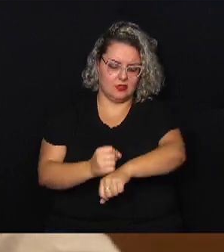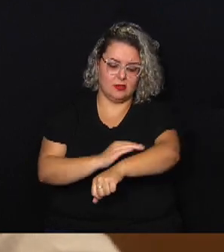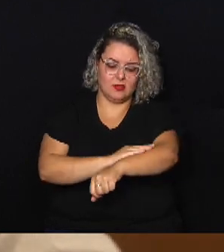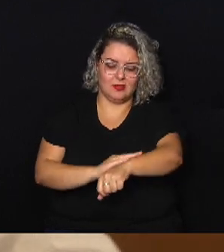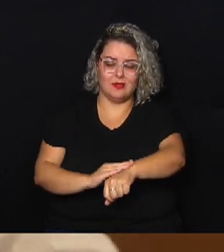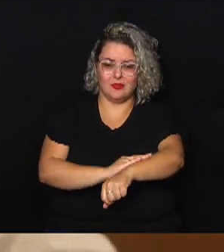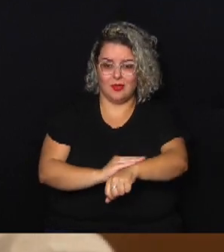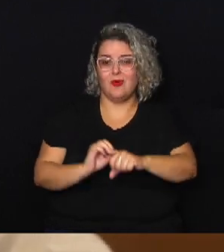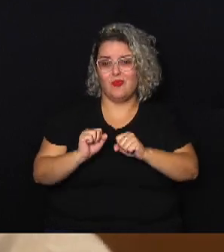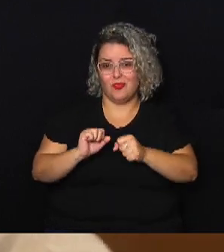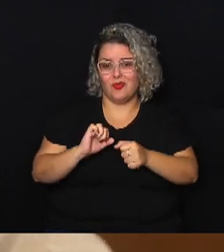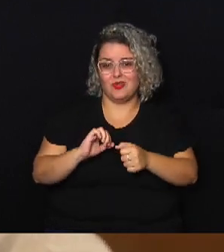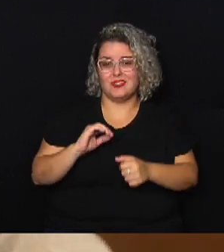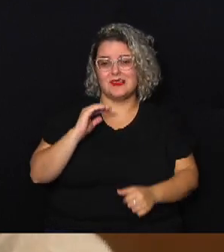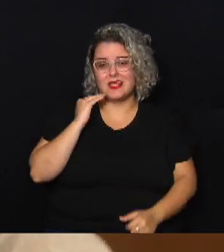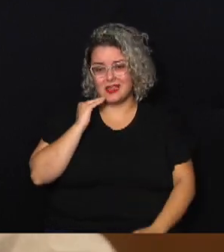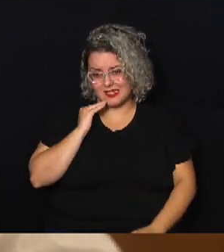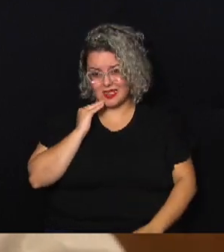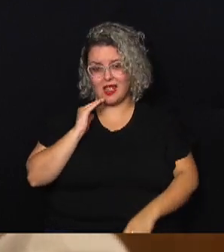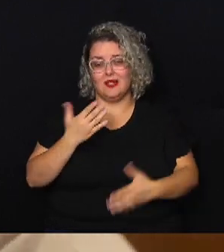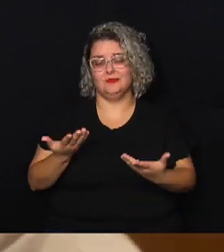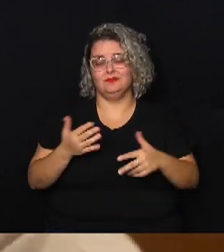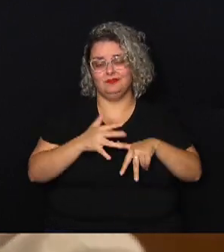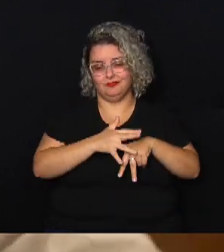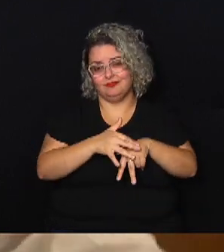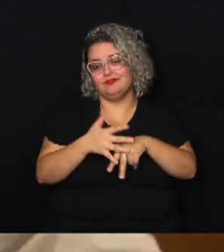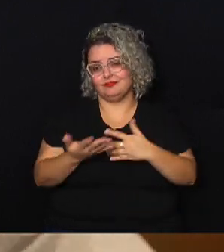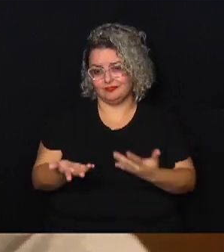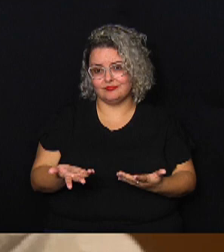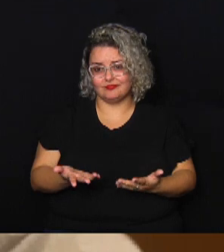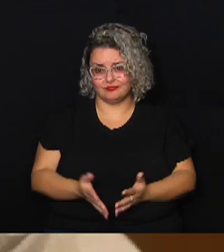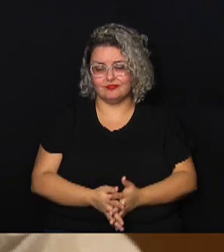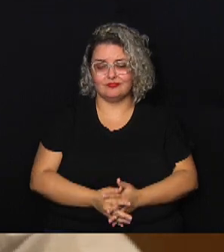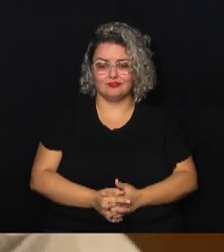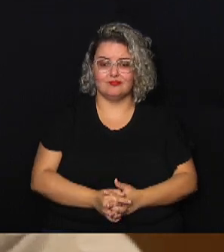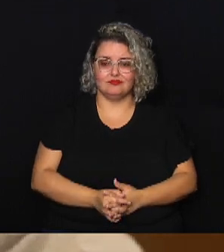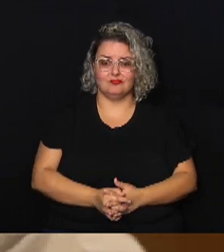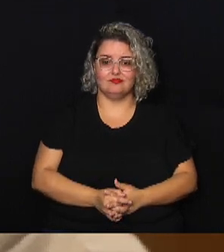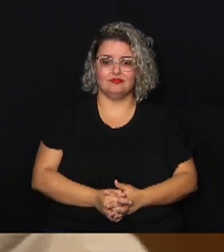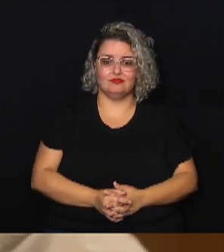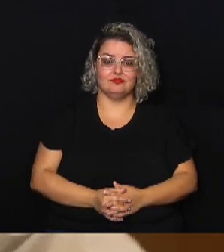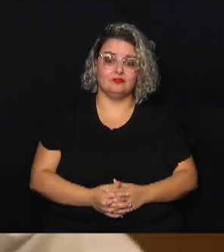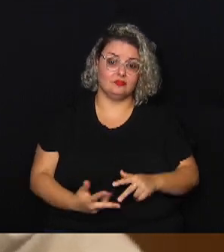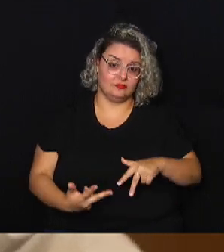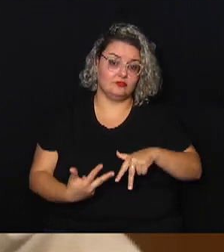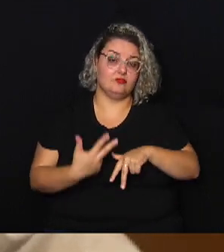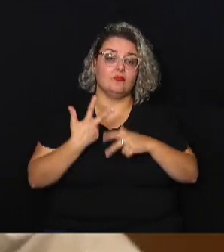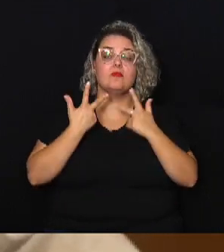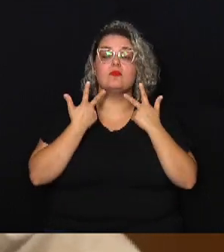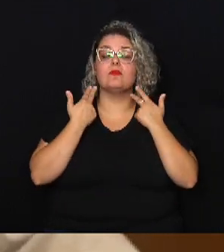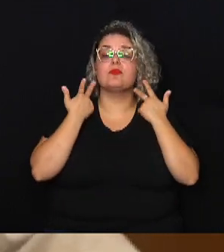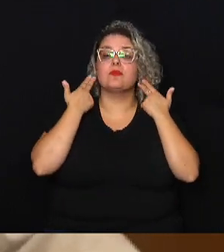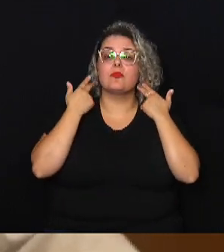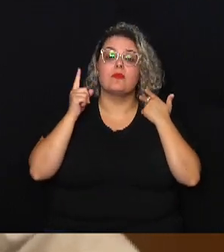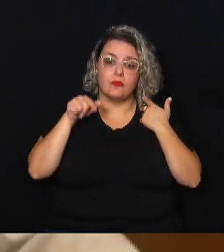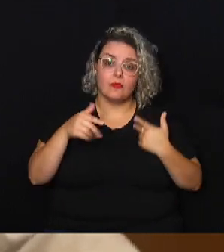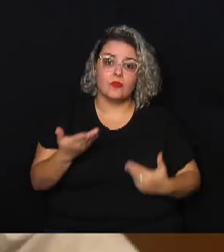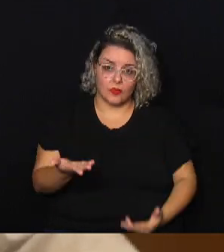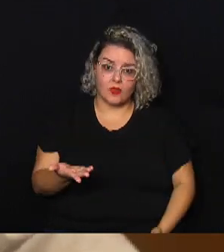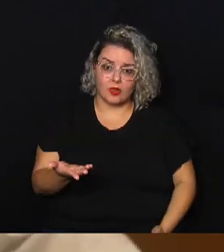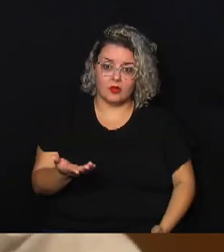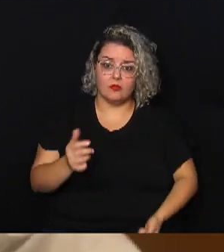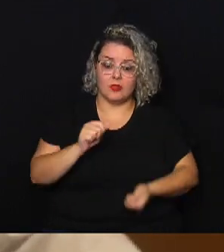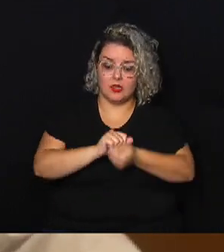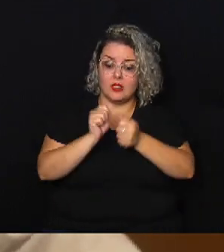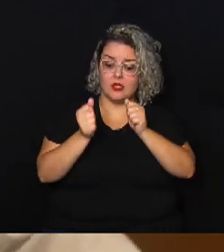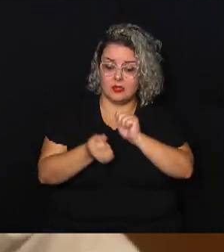podem deformar muito o paciente, eles têm, e a cirurgia plástica, ela entra exatamente para